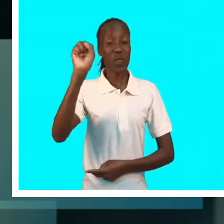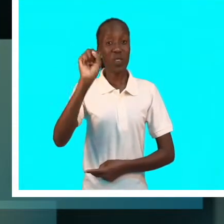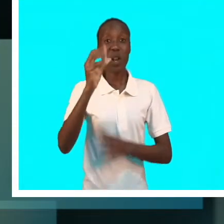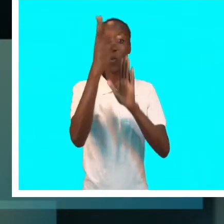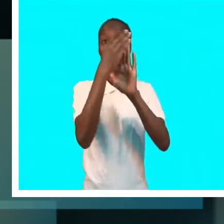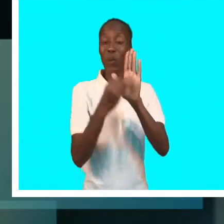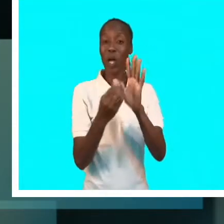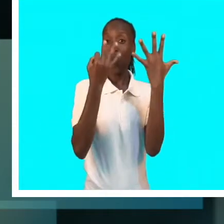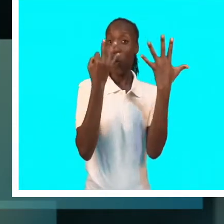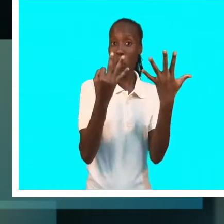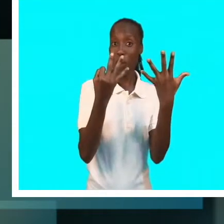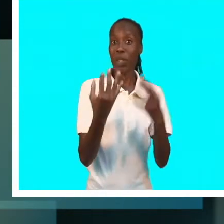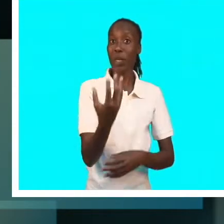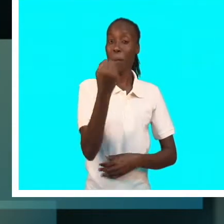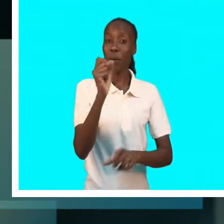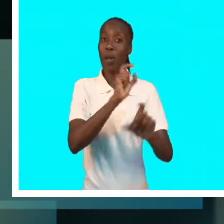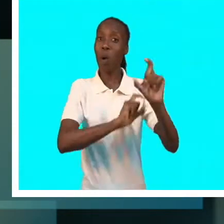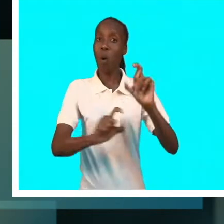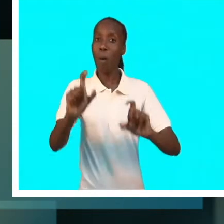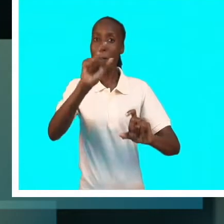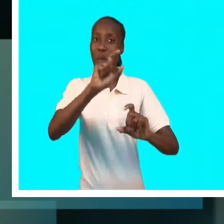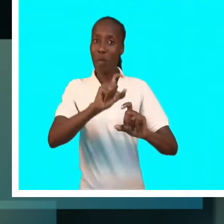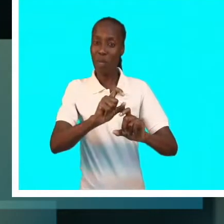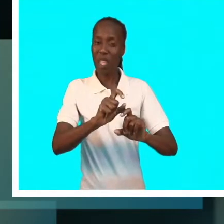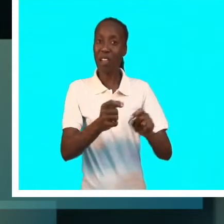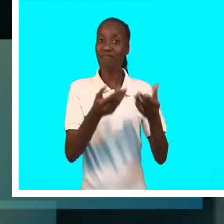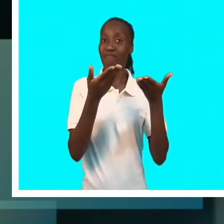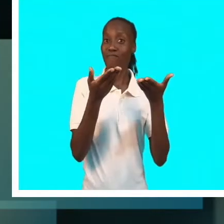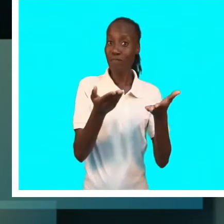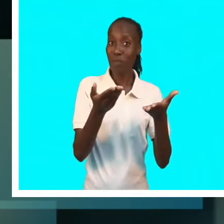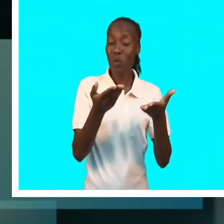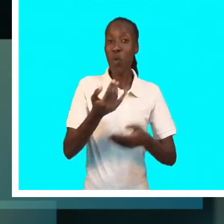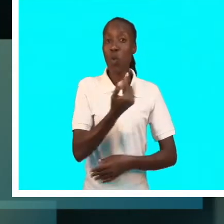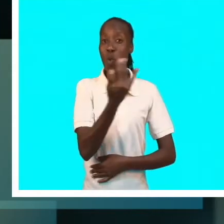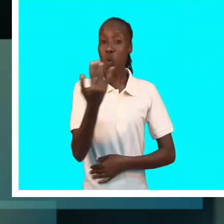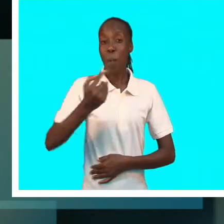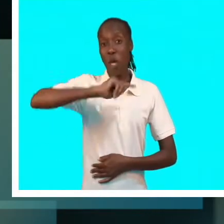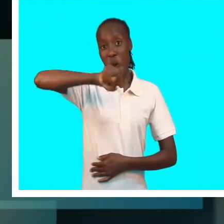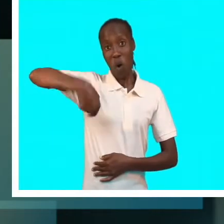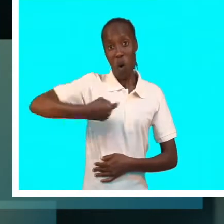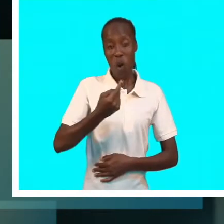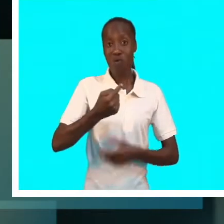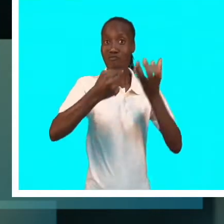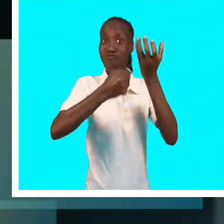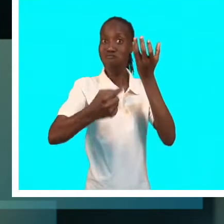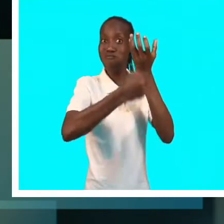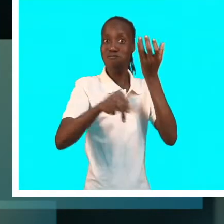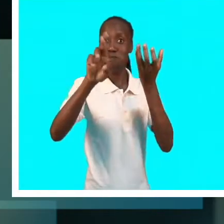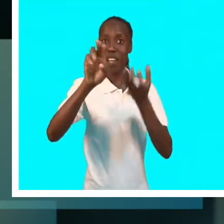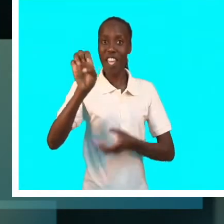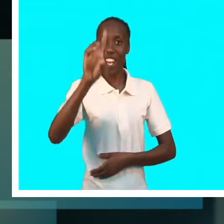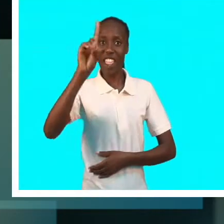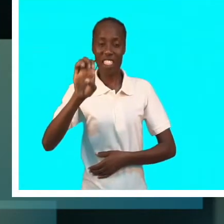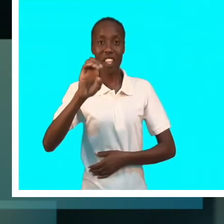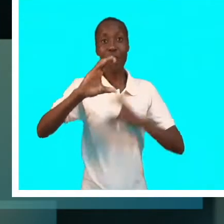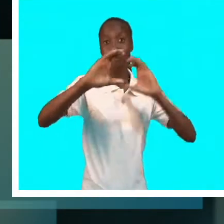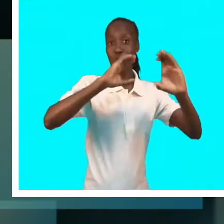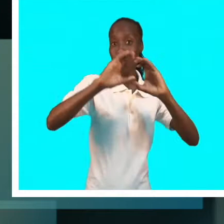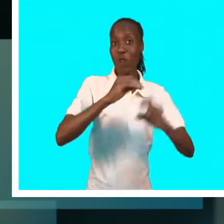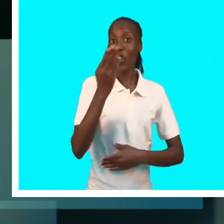Sufala, num total de oito, que vai aumentar, de certa forma, o nosso número da rede de comunicação.